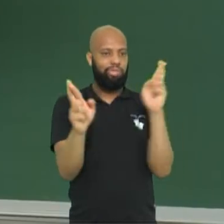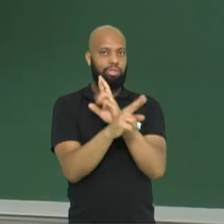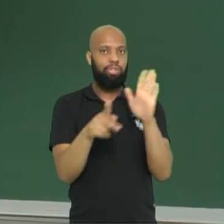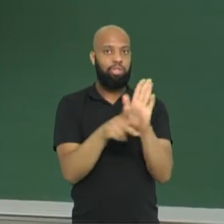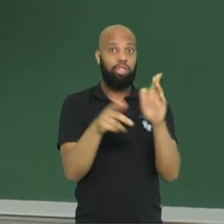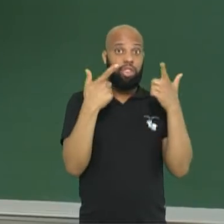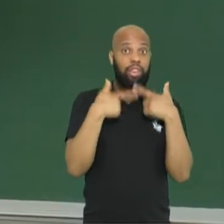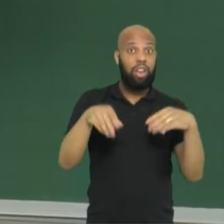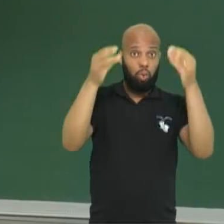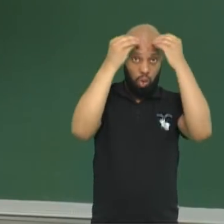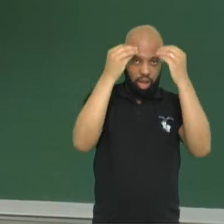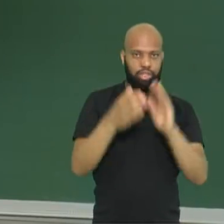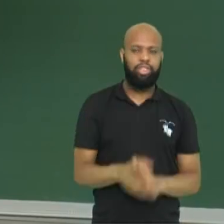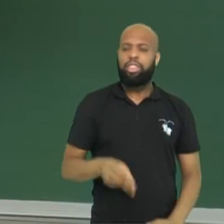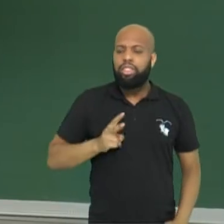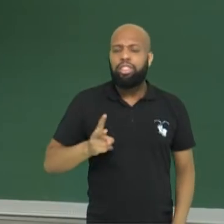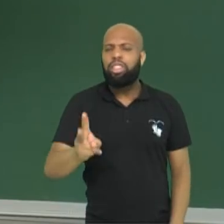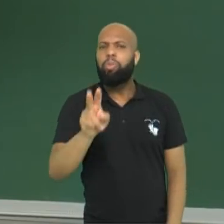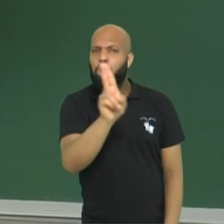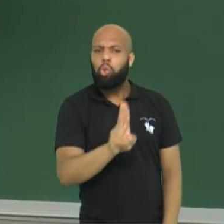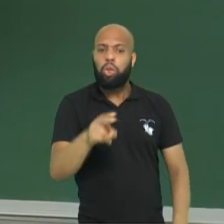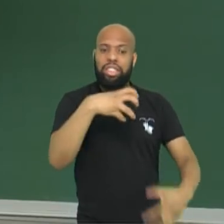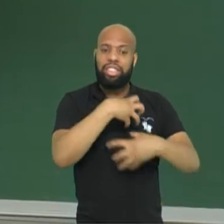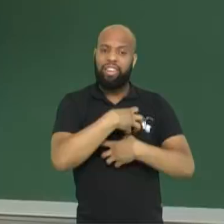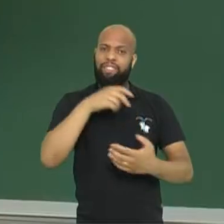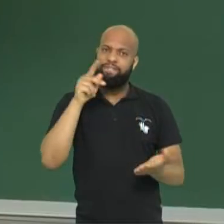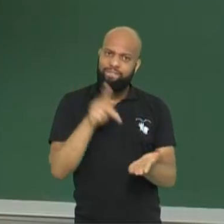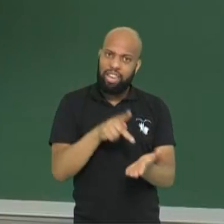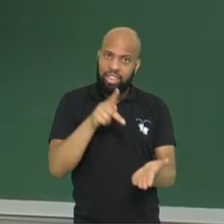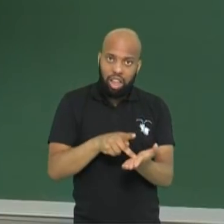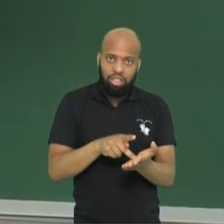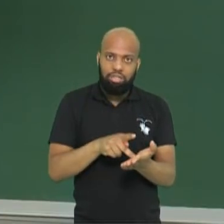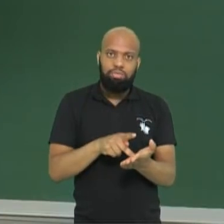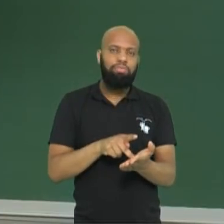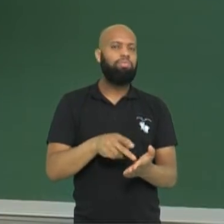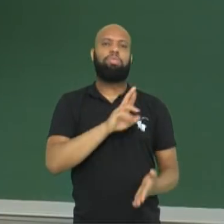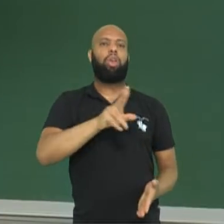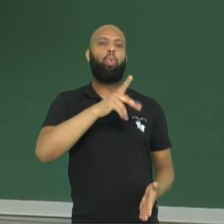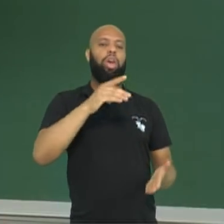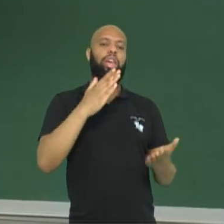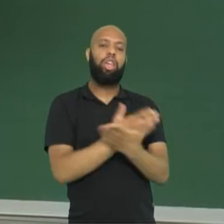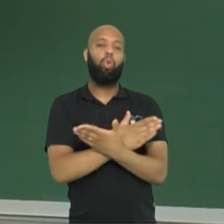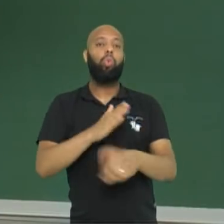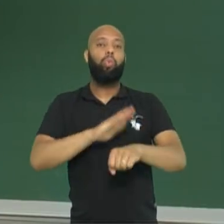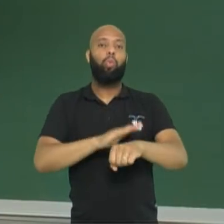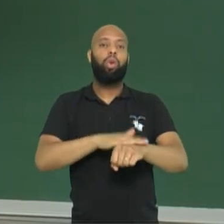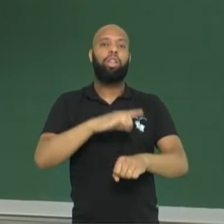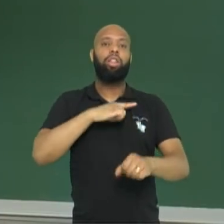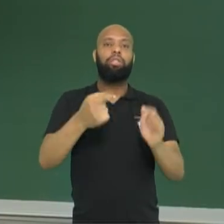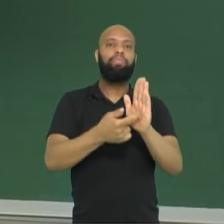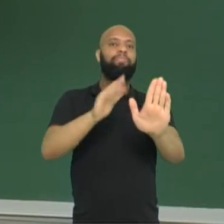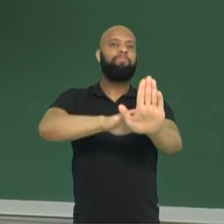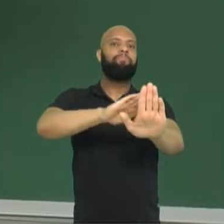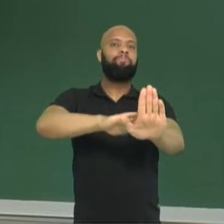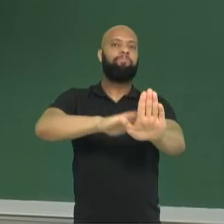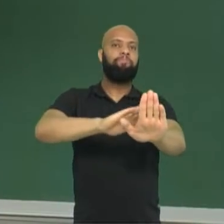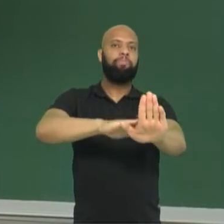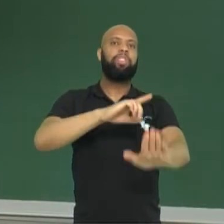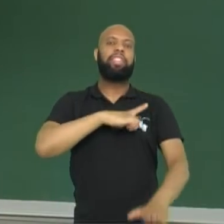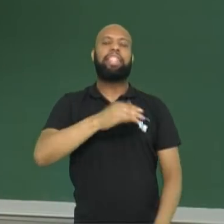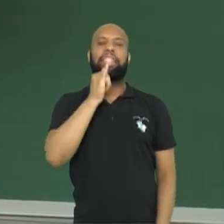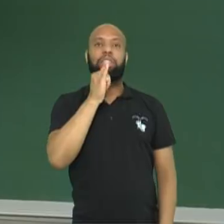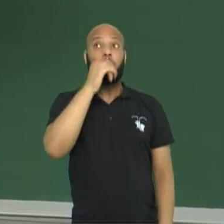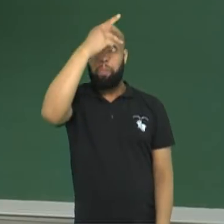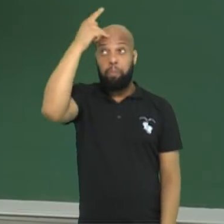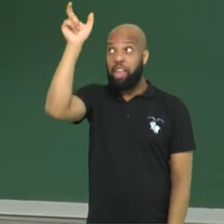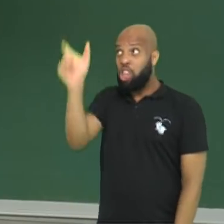linguagem. Nem sempre nós usamos o sentido real, né, ou o sentido primeiro da palavra, que é aquele que a gente observa, uma pessoa é